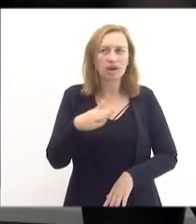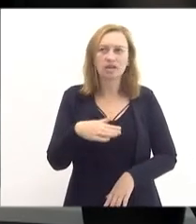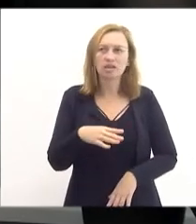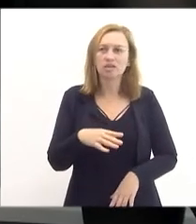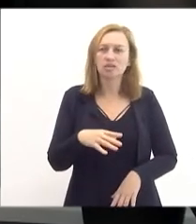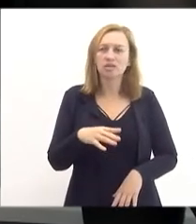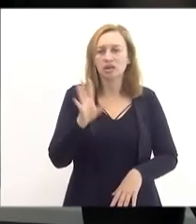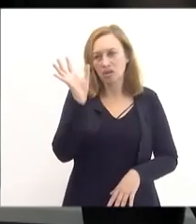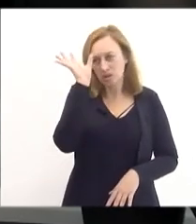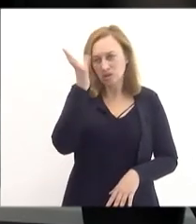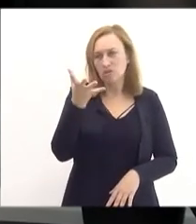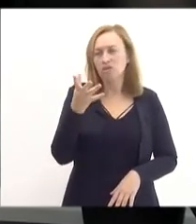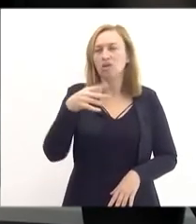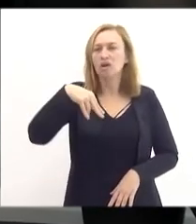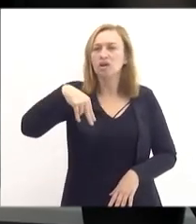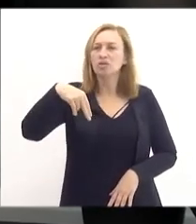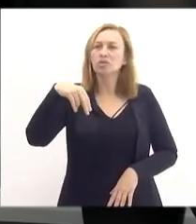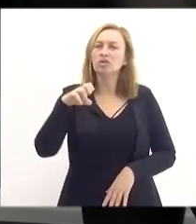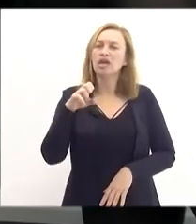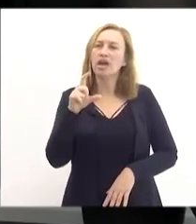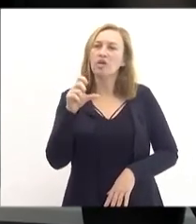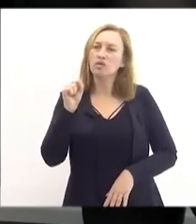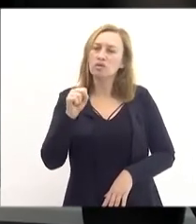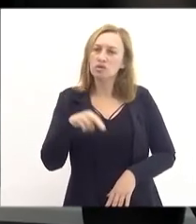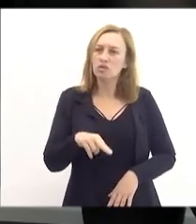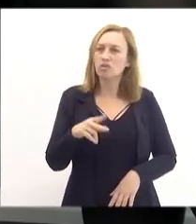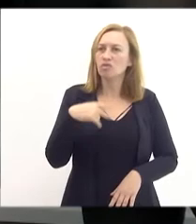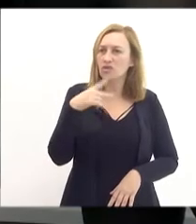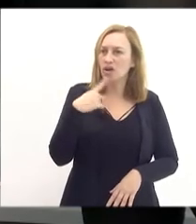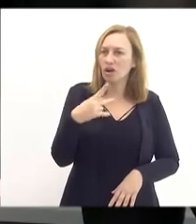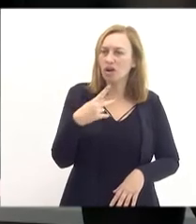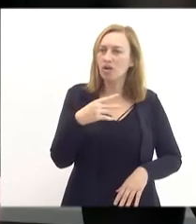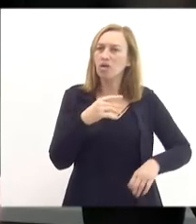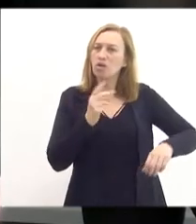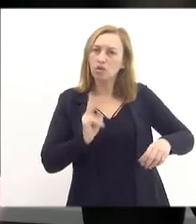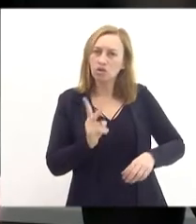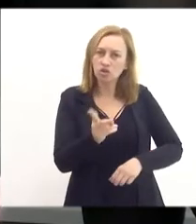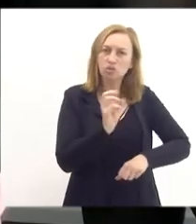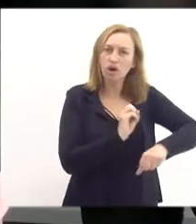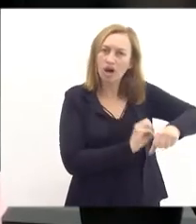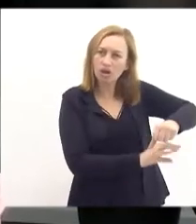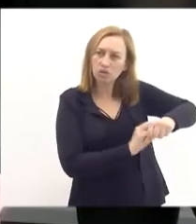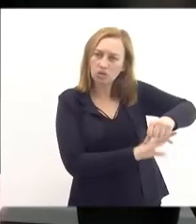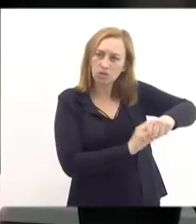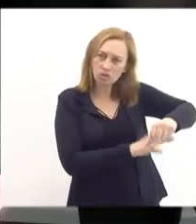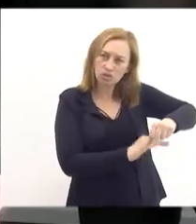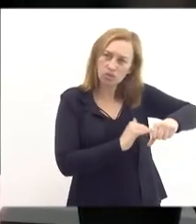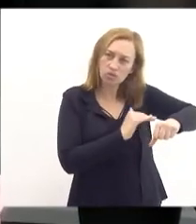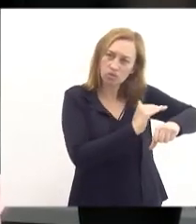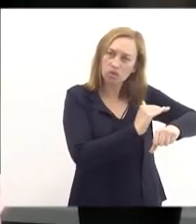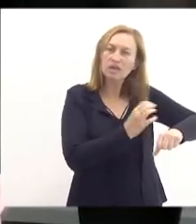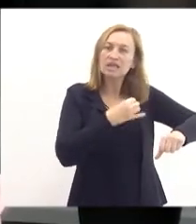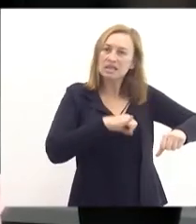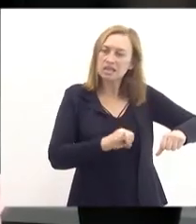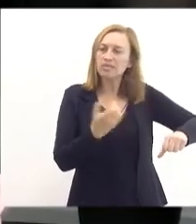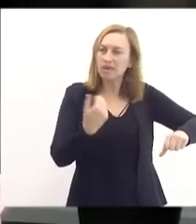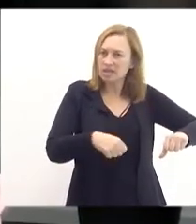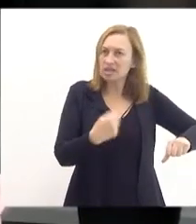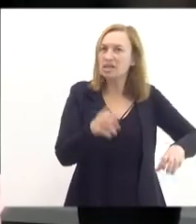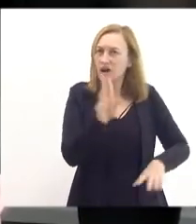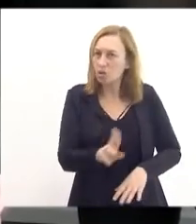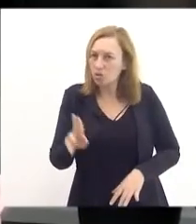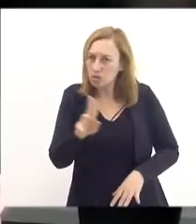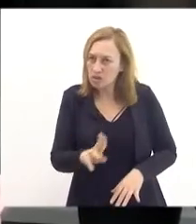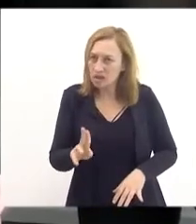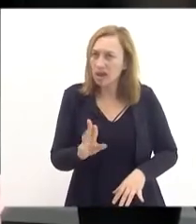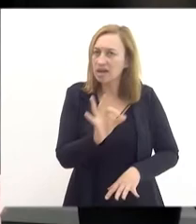a solução que o Nelson deu de manter no fundo e, caso seja necessário, em algum momento seja utilizado,